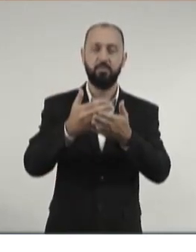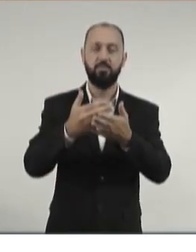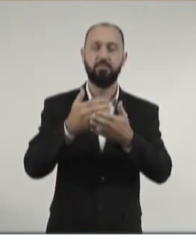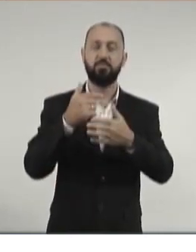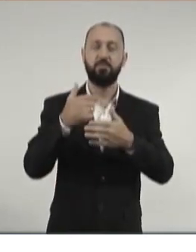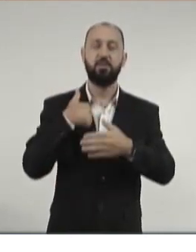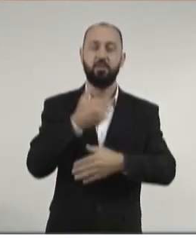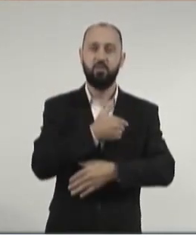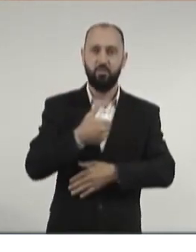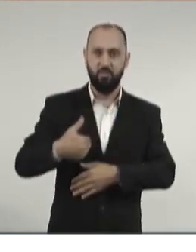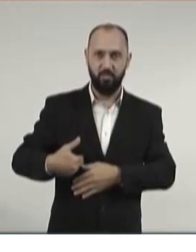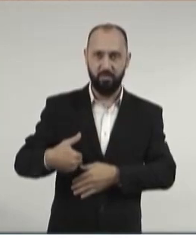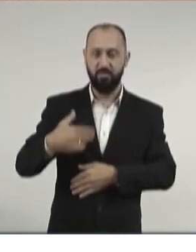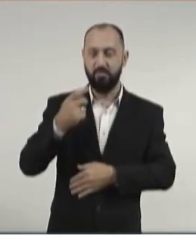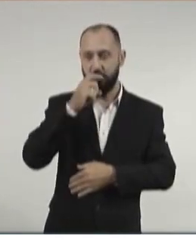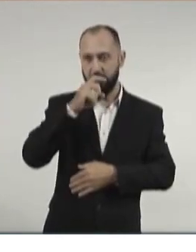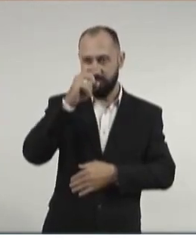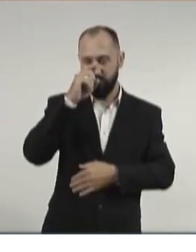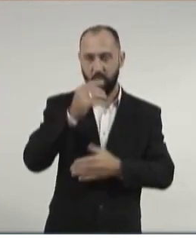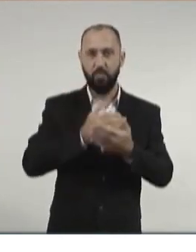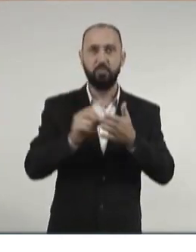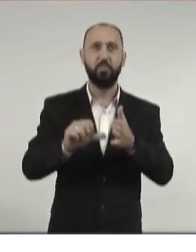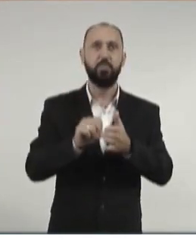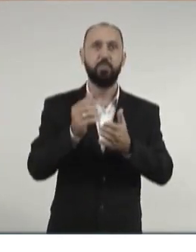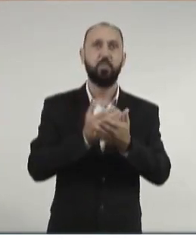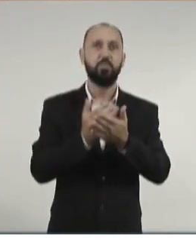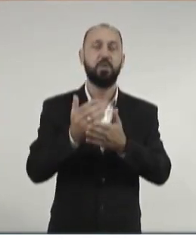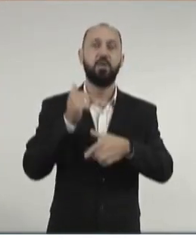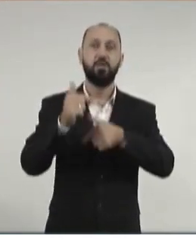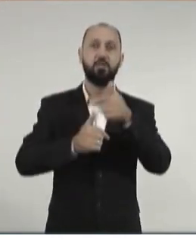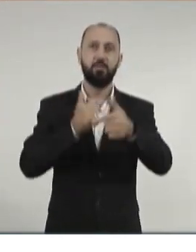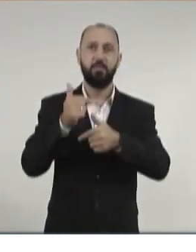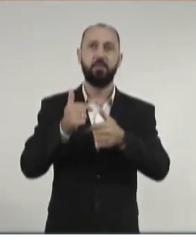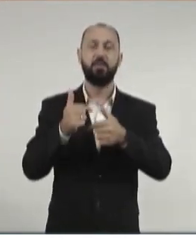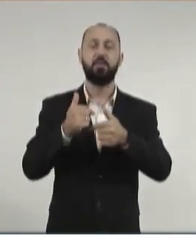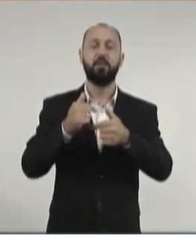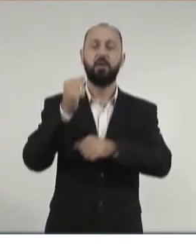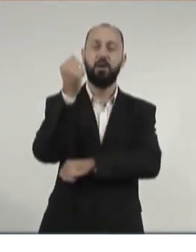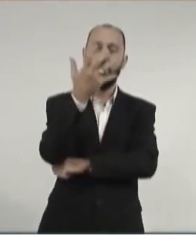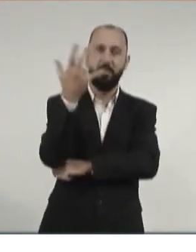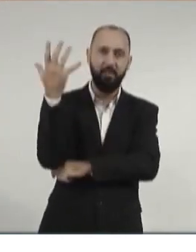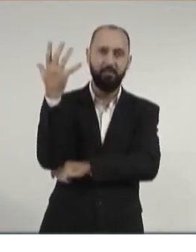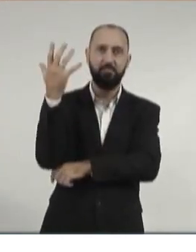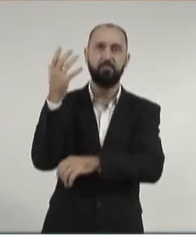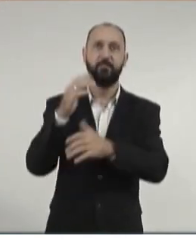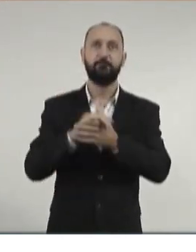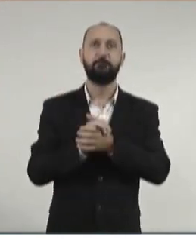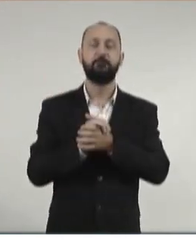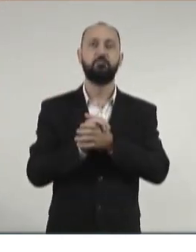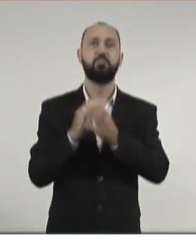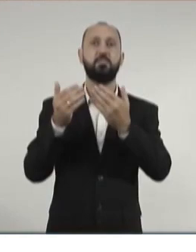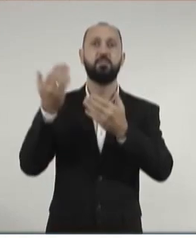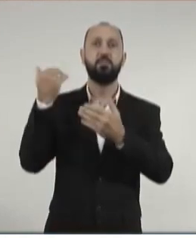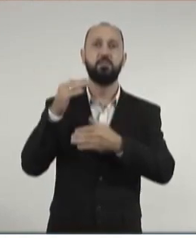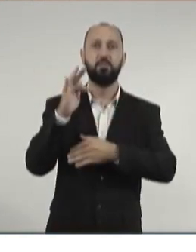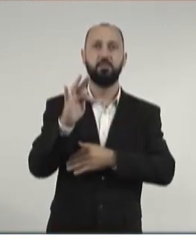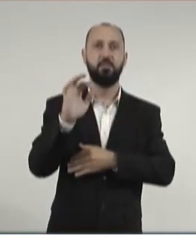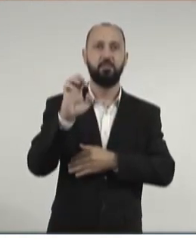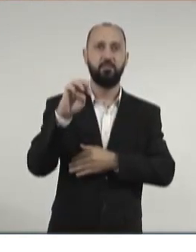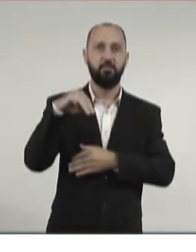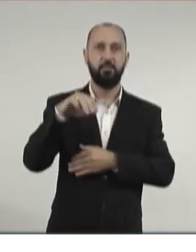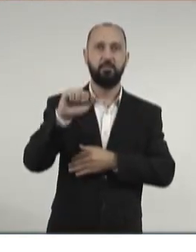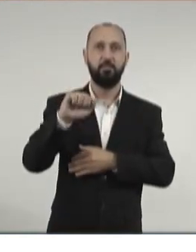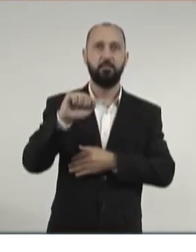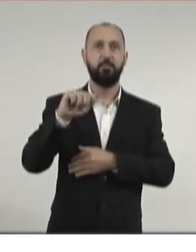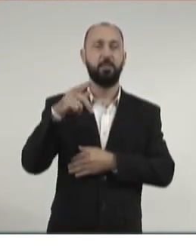do PT quem me deu a oportunidade de iniciar o trabalho dentro do, na carreira ambiental, na antiga FEMAP, Fundação